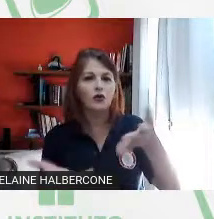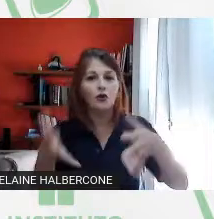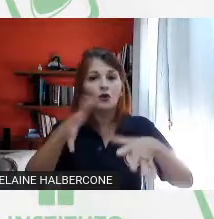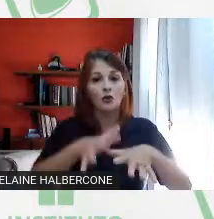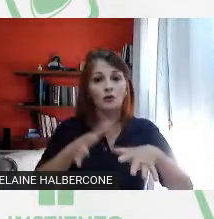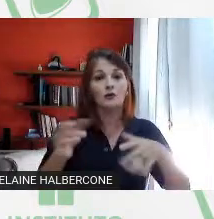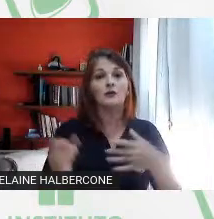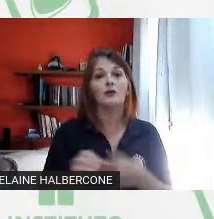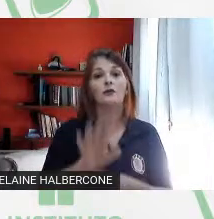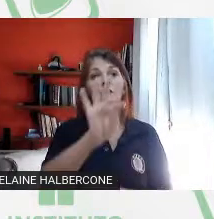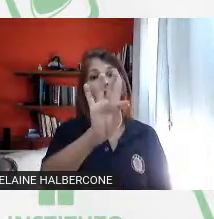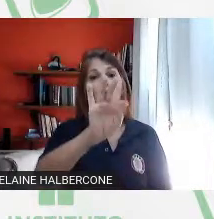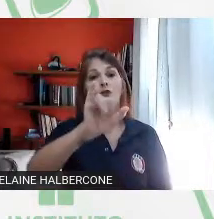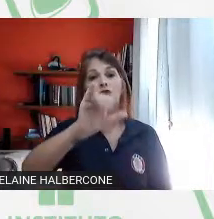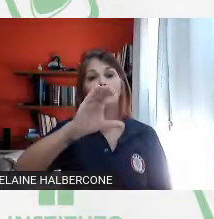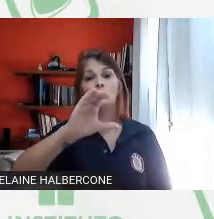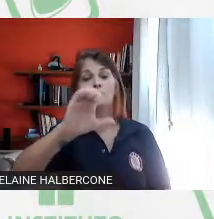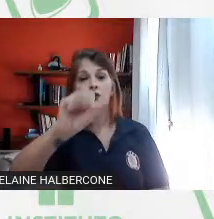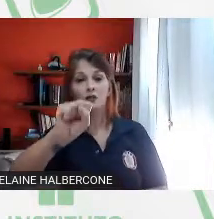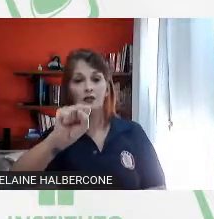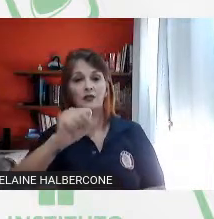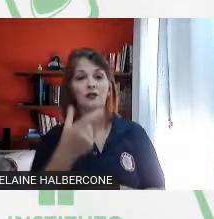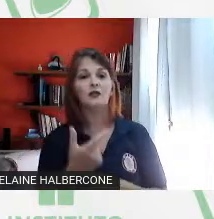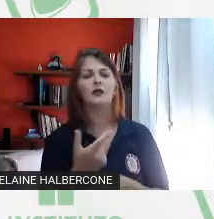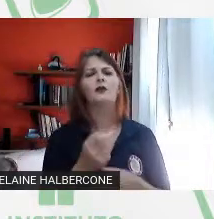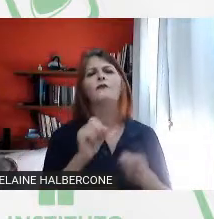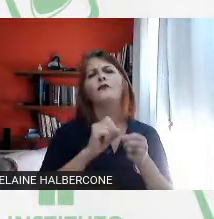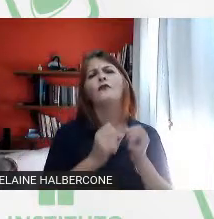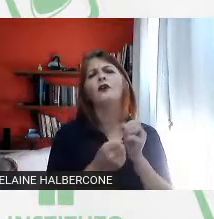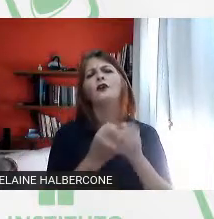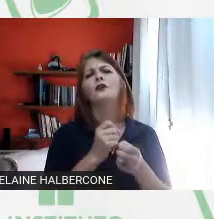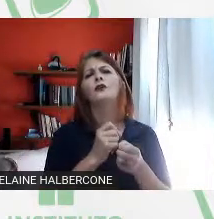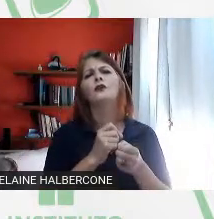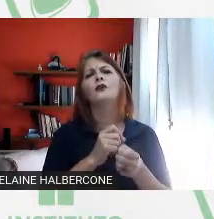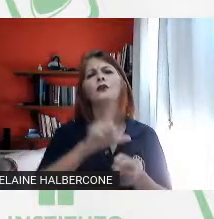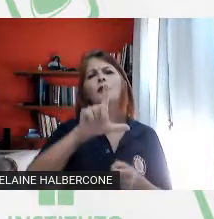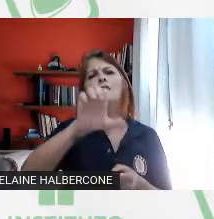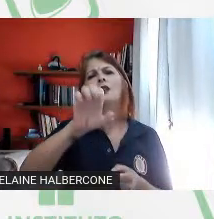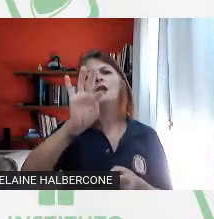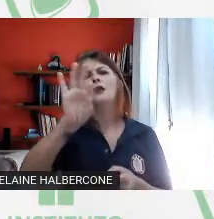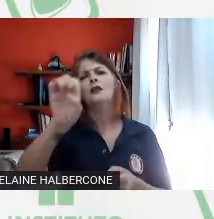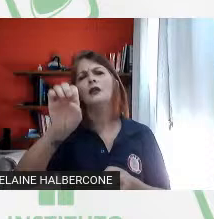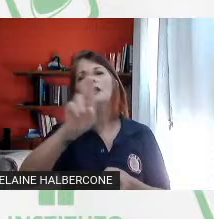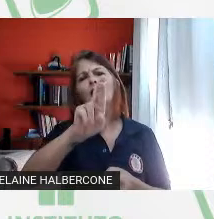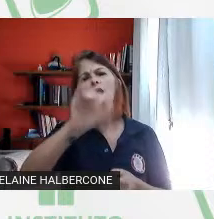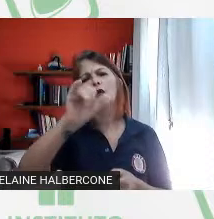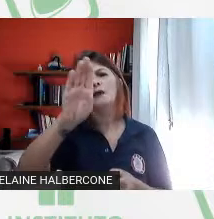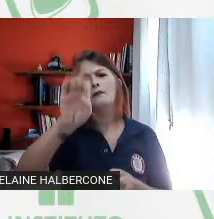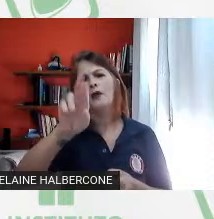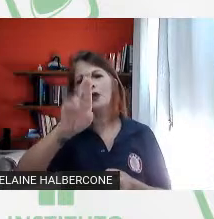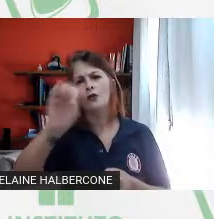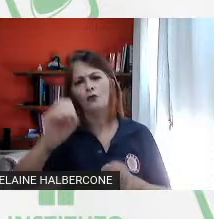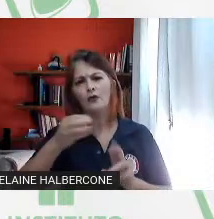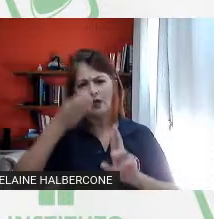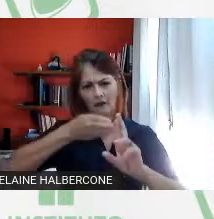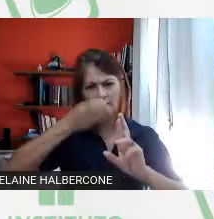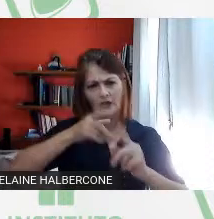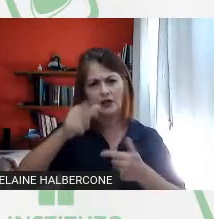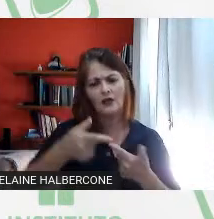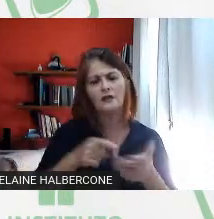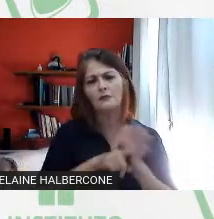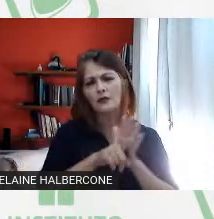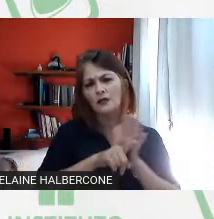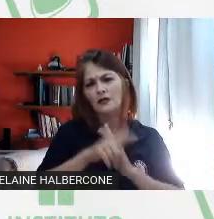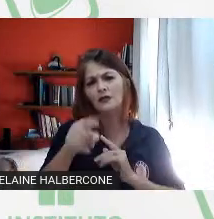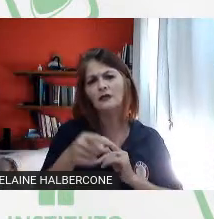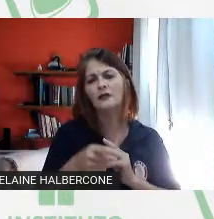educação brasileira, que foi escrito por Fernando por Leite e Ribeiro, podemos perceber que se faz necessário que o professor